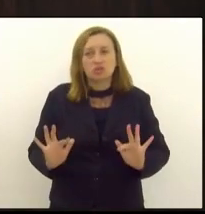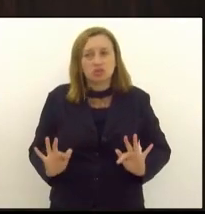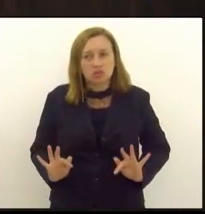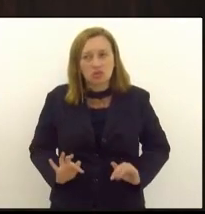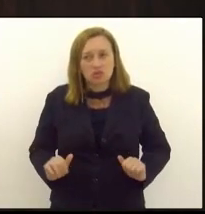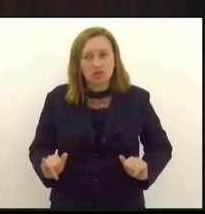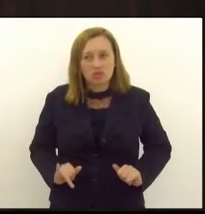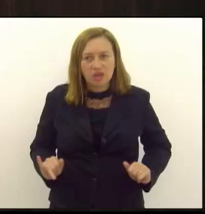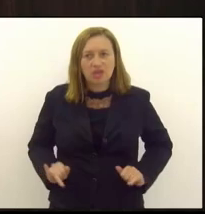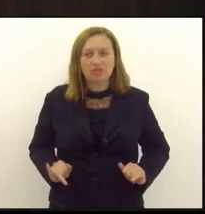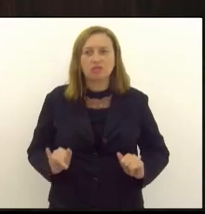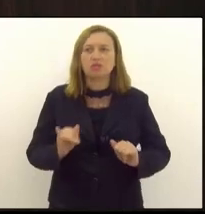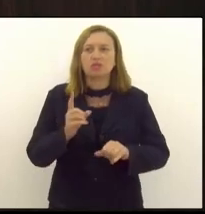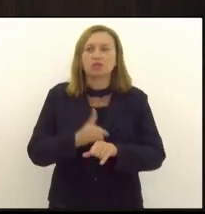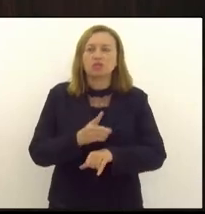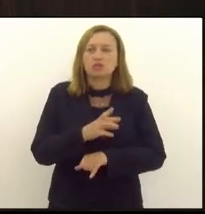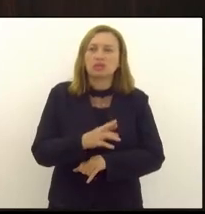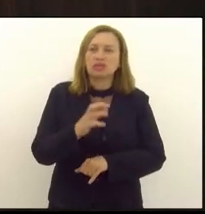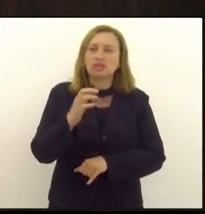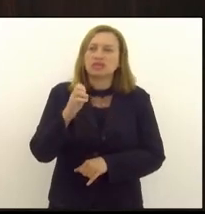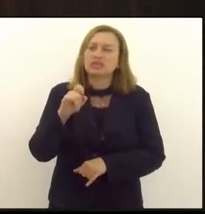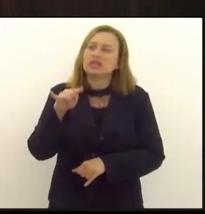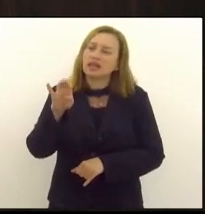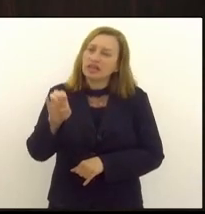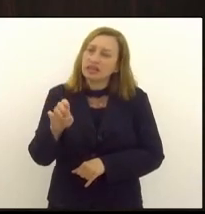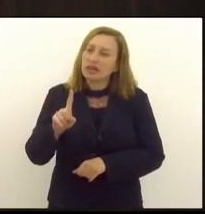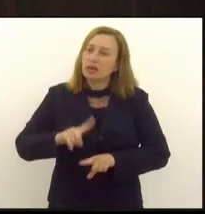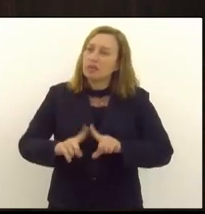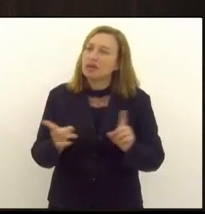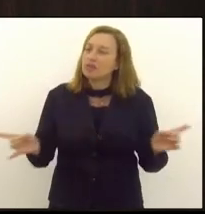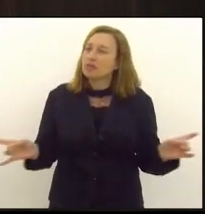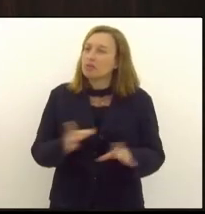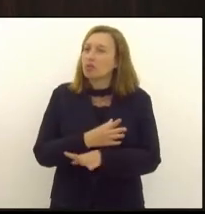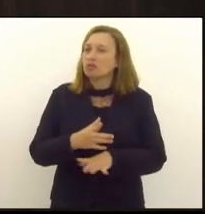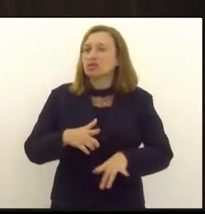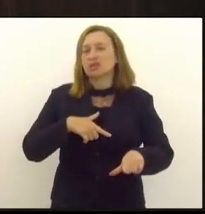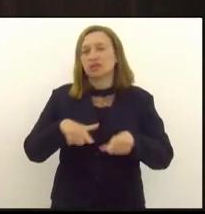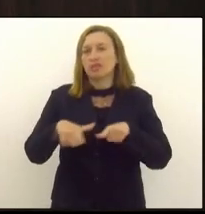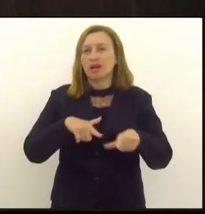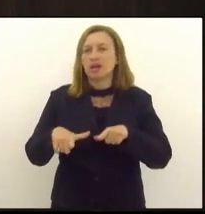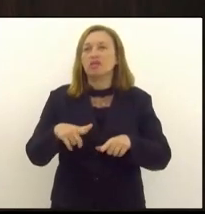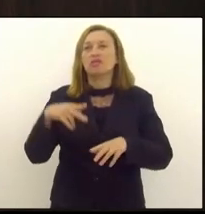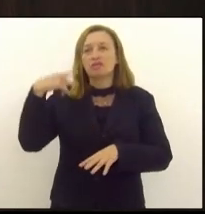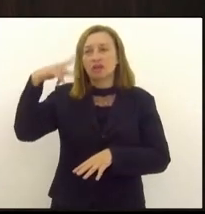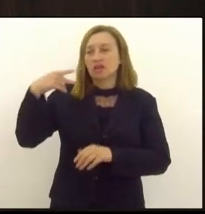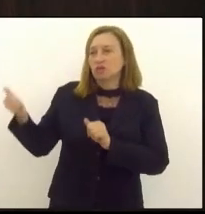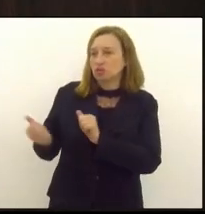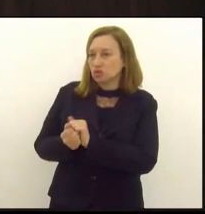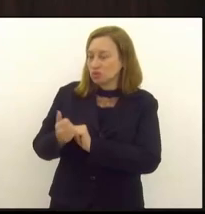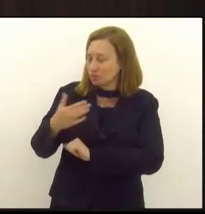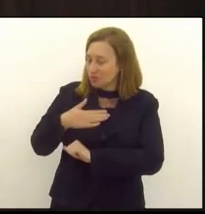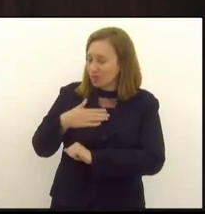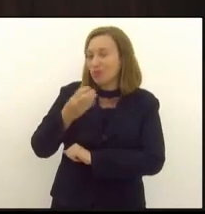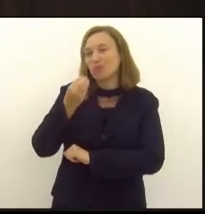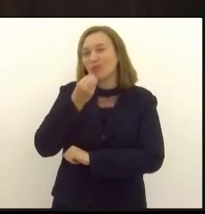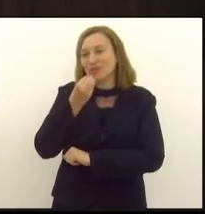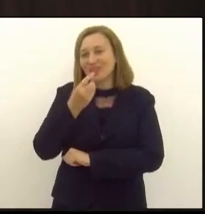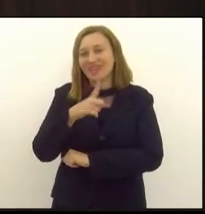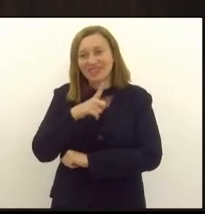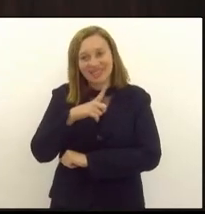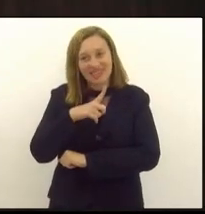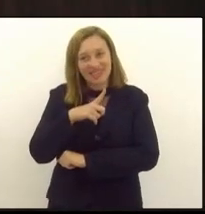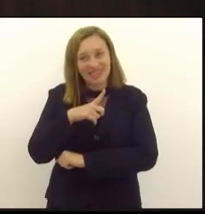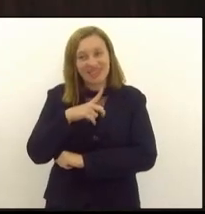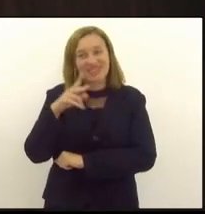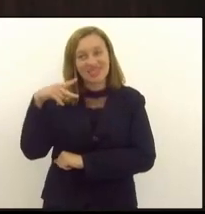Sirlene, mas ela estava lá sempre pronta a servir. Foi vereadora comigo, eu tive a oportunidade de